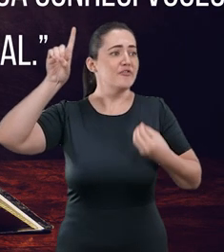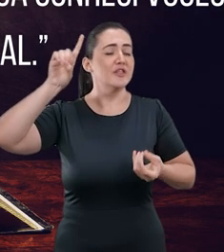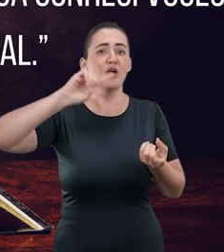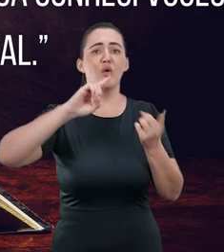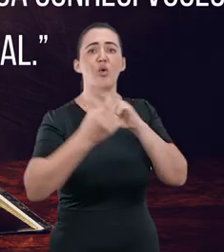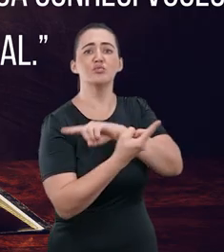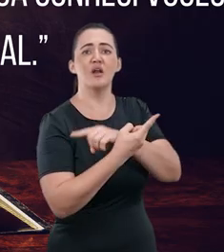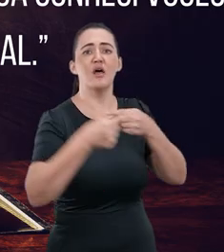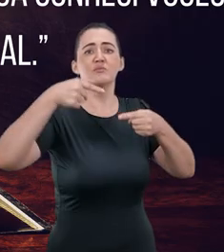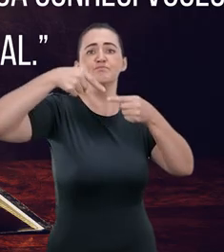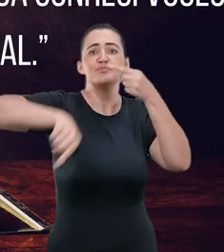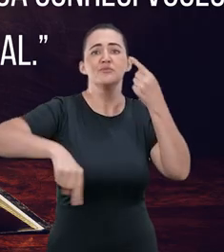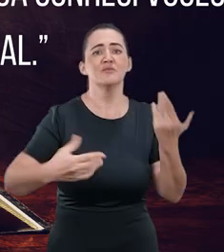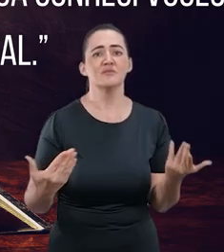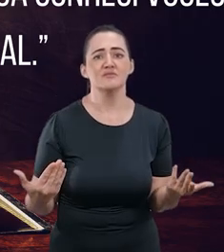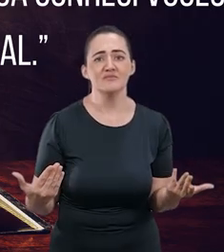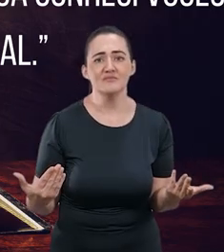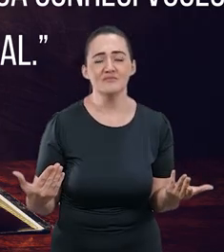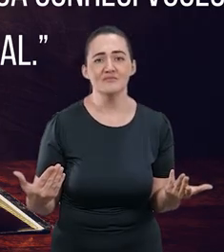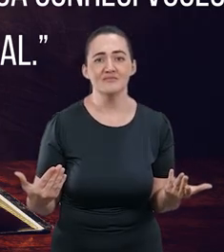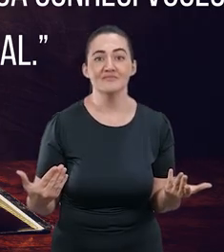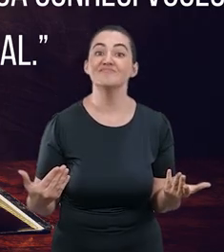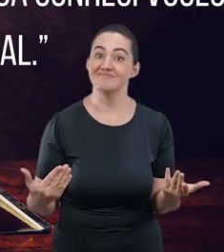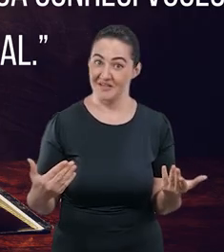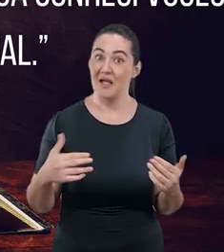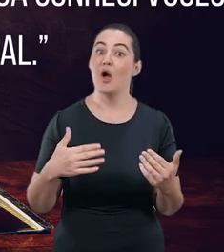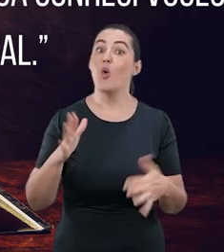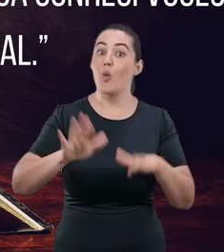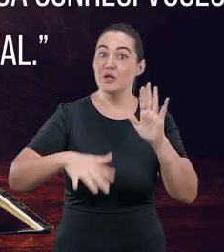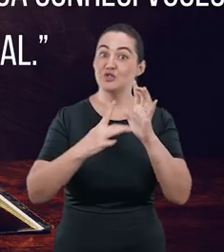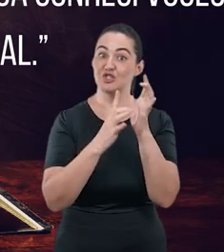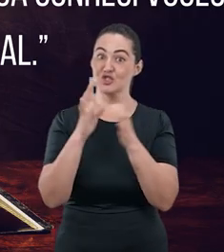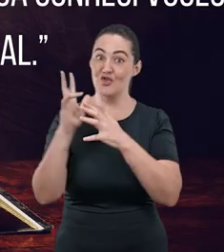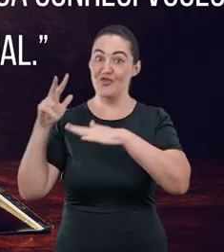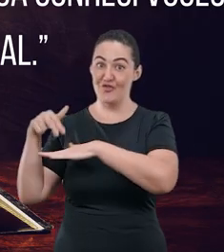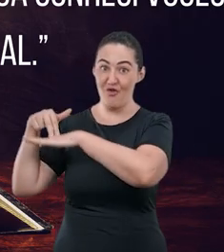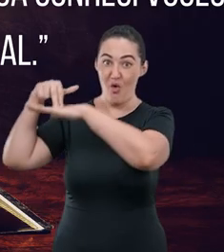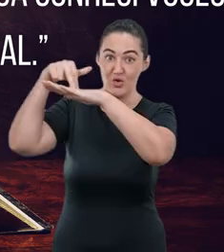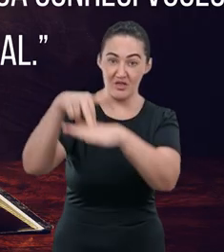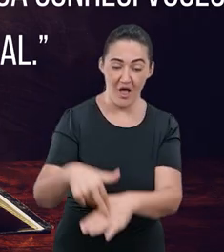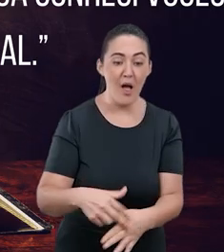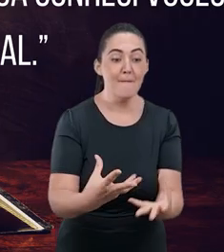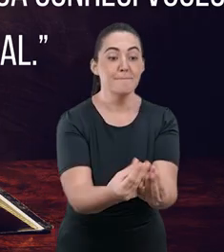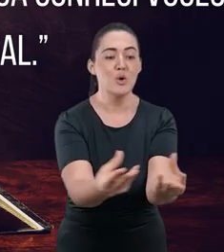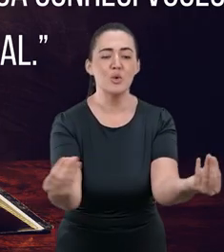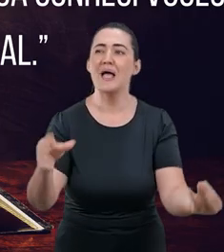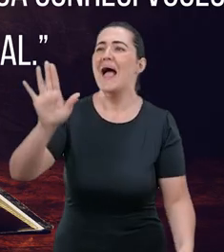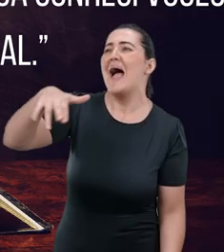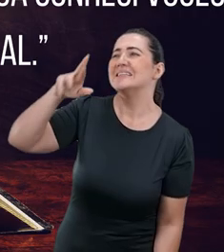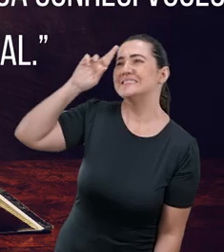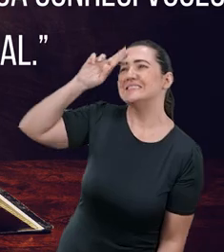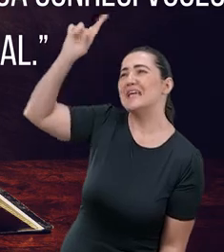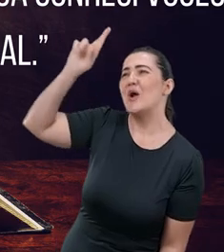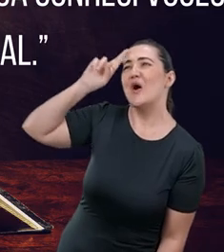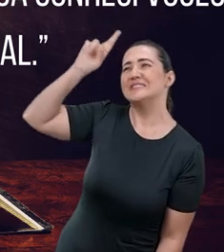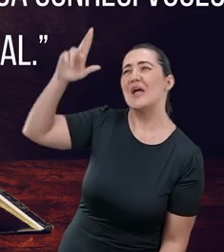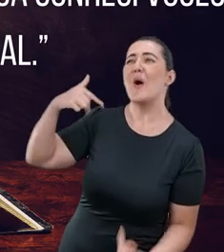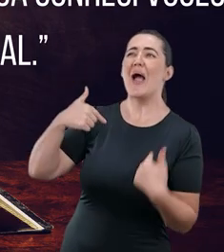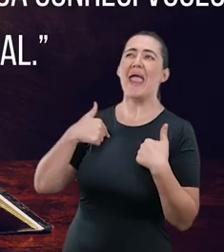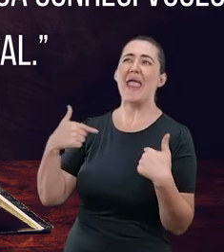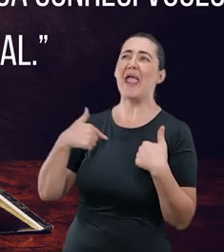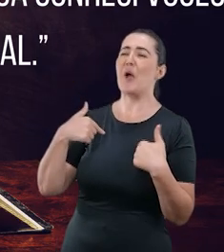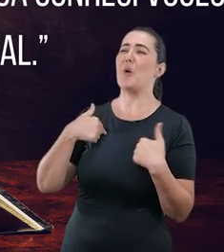dizer naquele dia, no dia da volta dele, Senhor, Senhor, nós profetizamos em seu nome, expulsamos demônios, fizemos